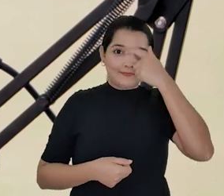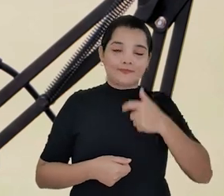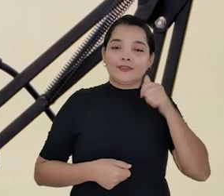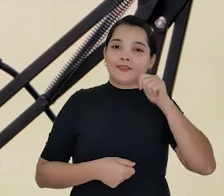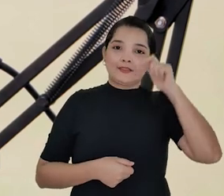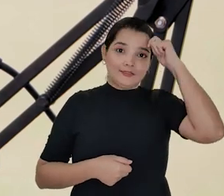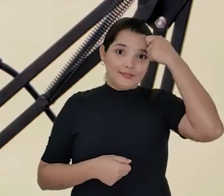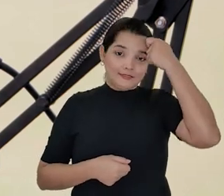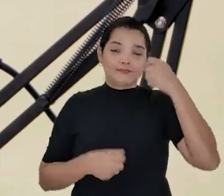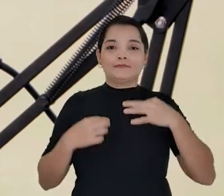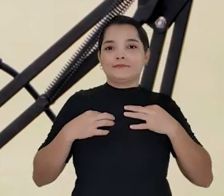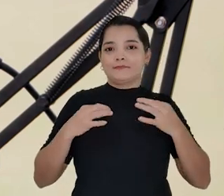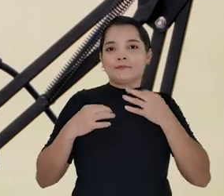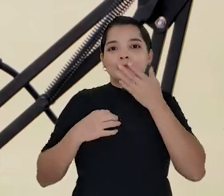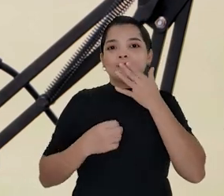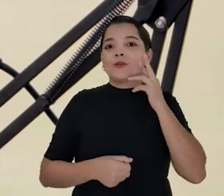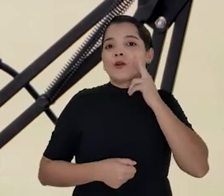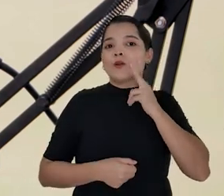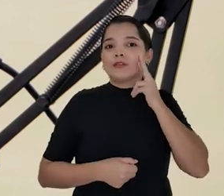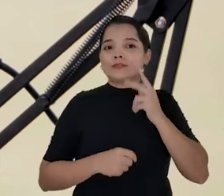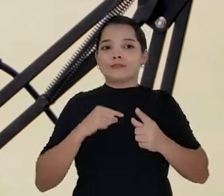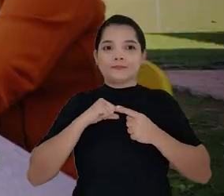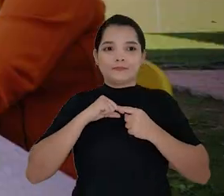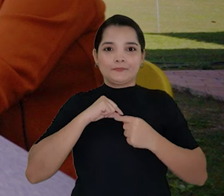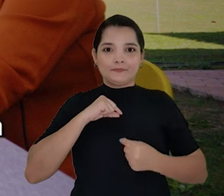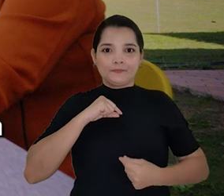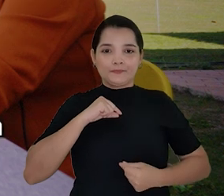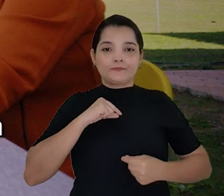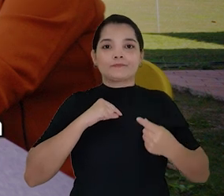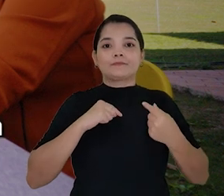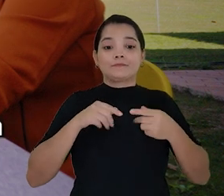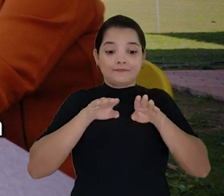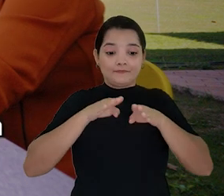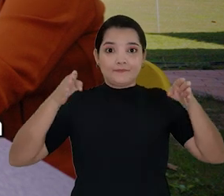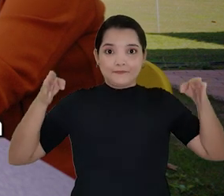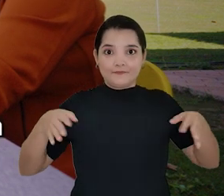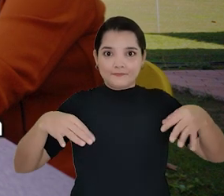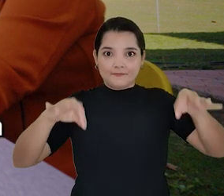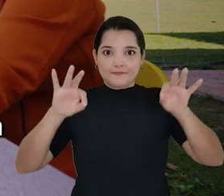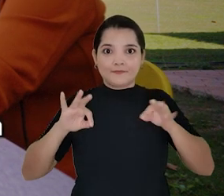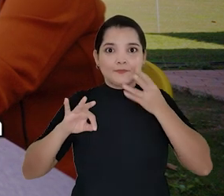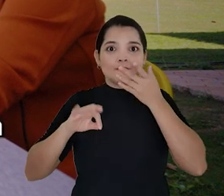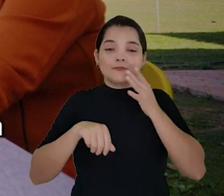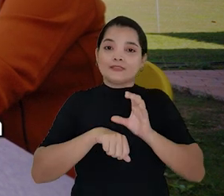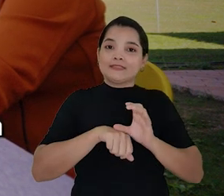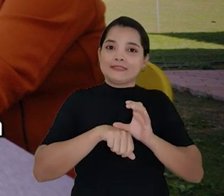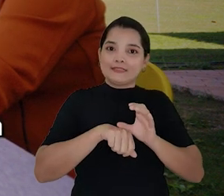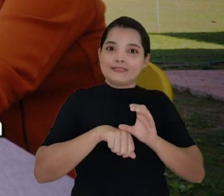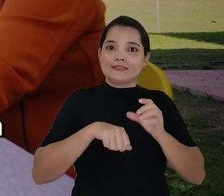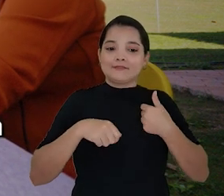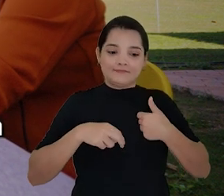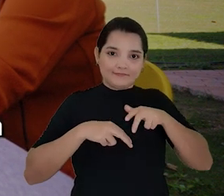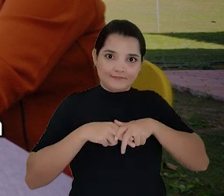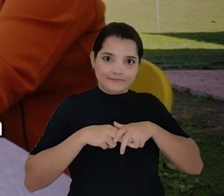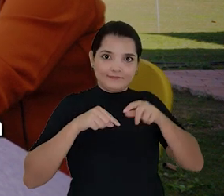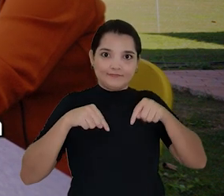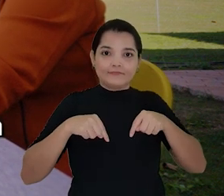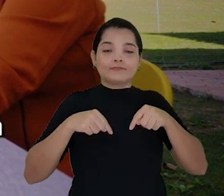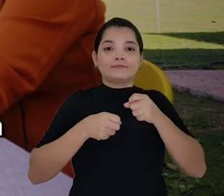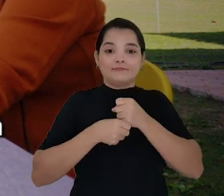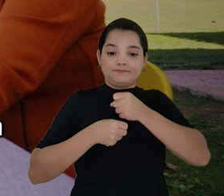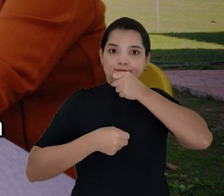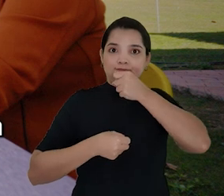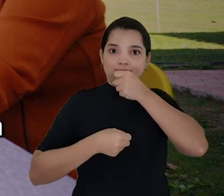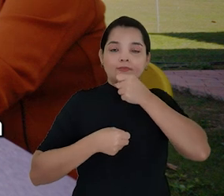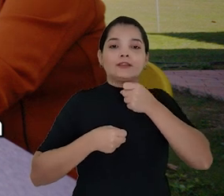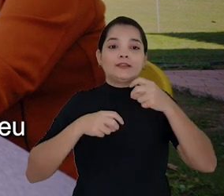eu sou uma mulher preta tô usando uma camisa rosa de Botão estou sentada a uma mesa com uma toalha cinza tenho o microfone à minha